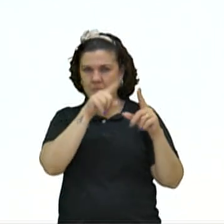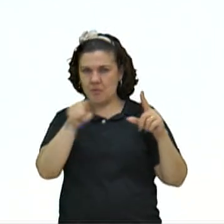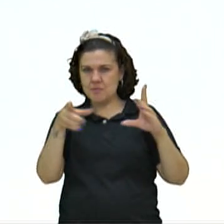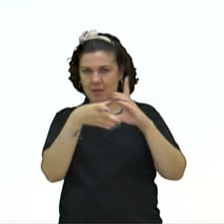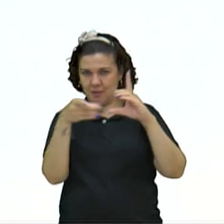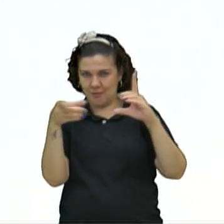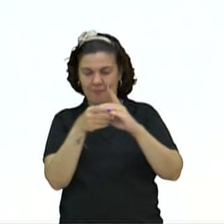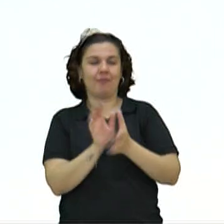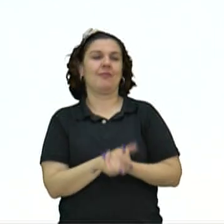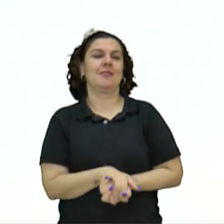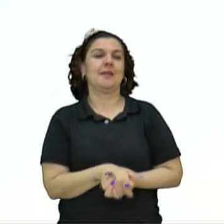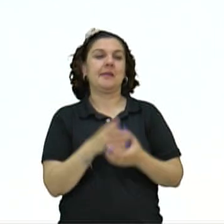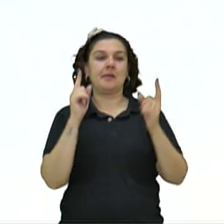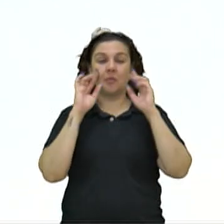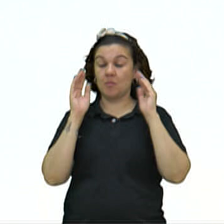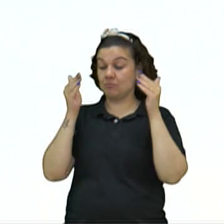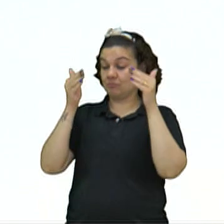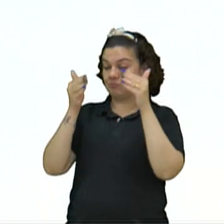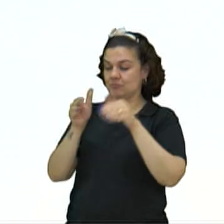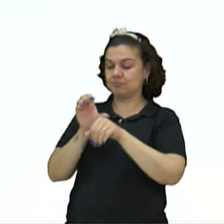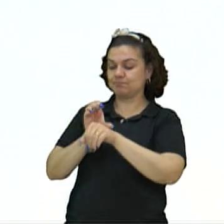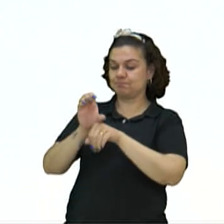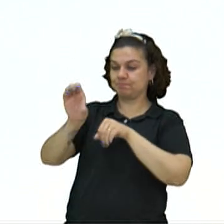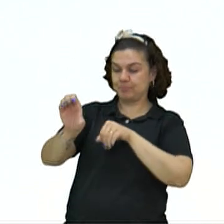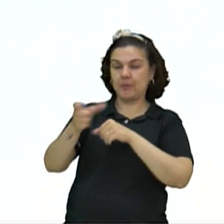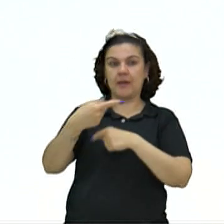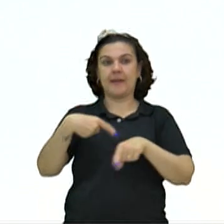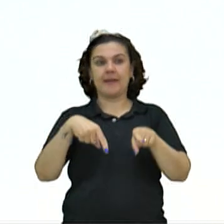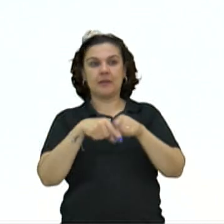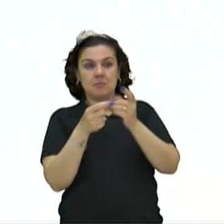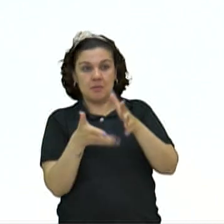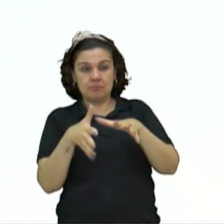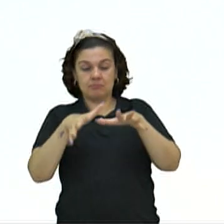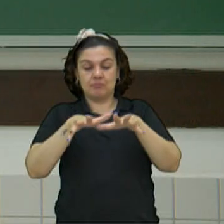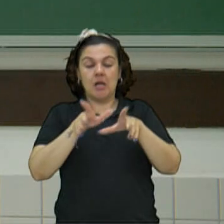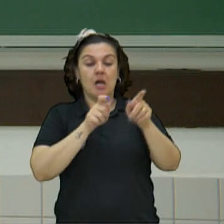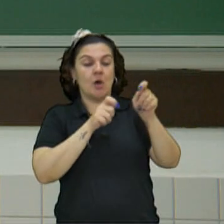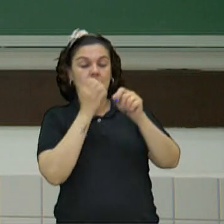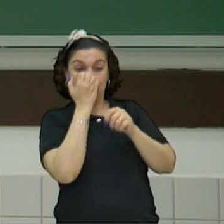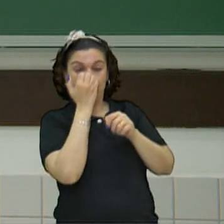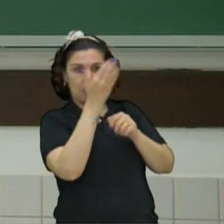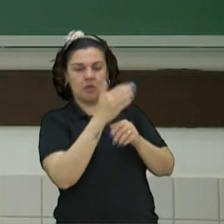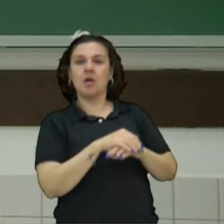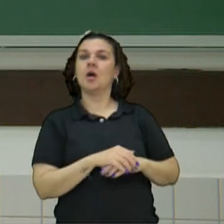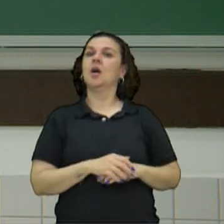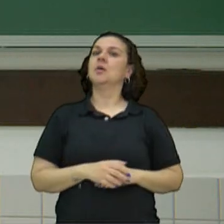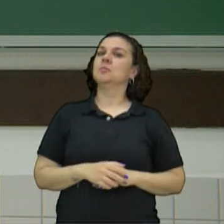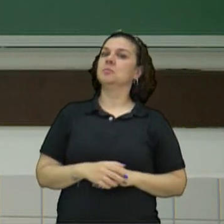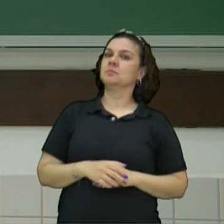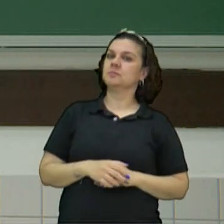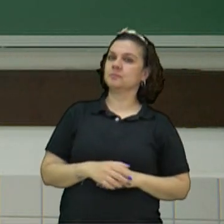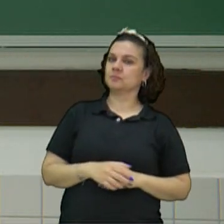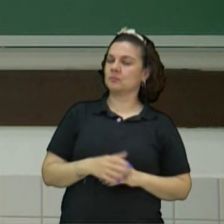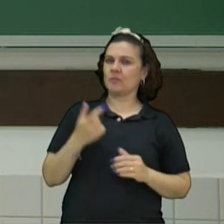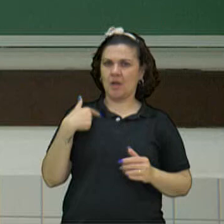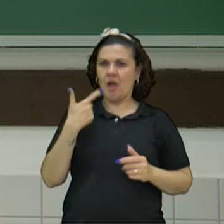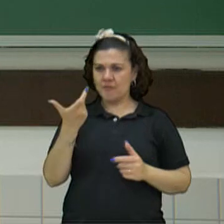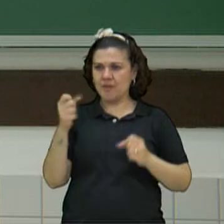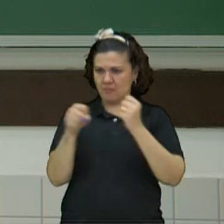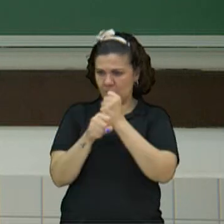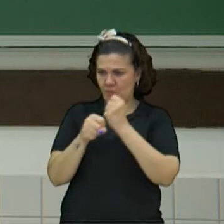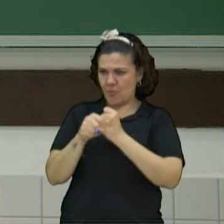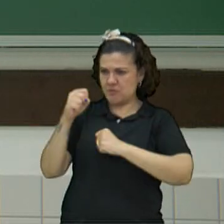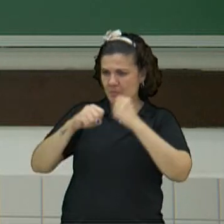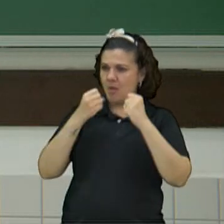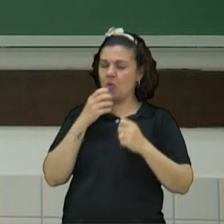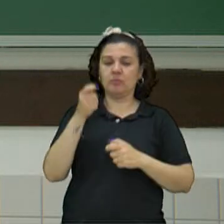você, direcionamento de crédito e integração controlada no exterior. Como assim? Direcionamento de crédito. Você quer montar empresa?